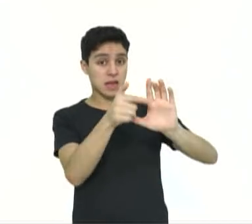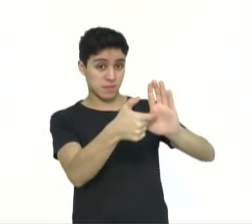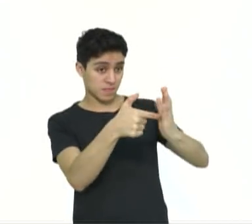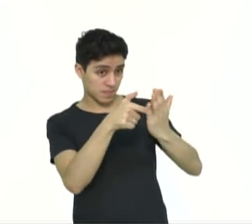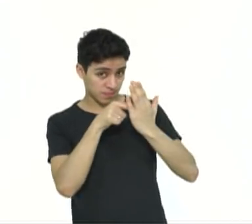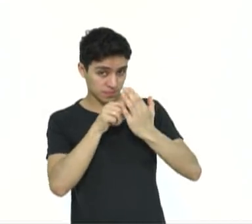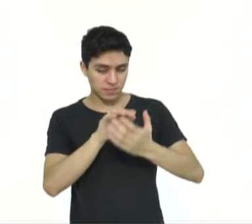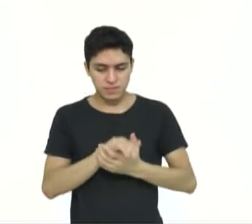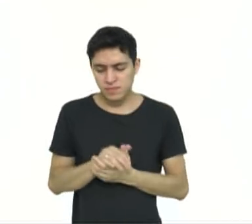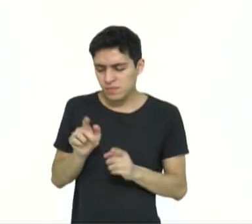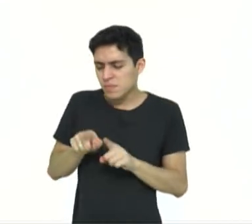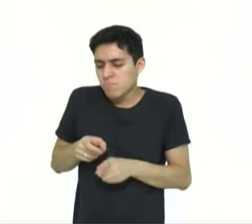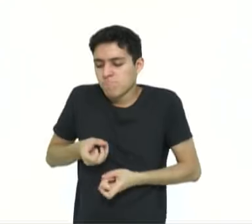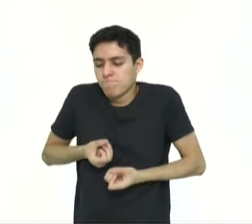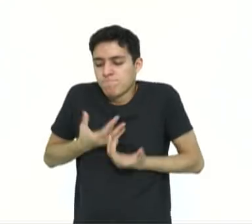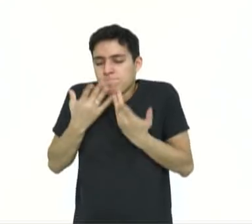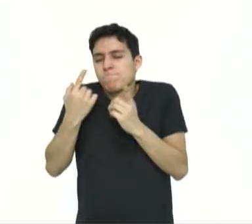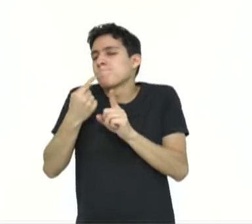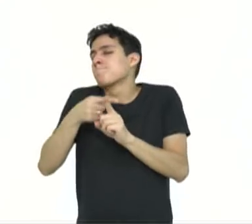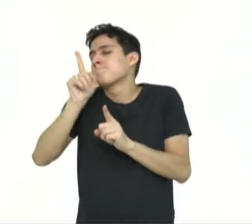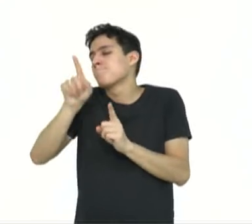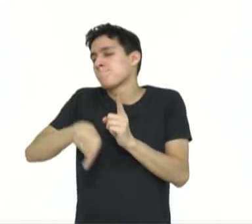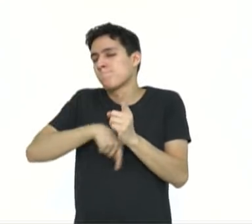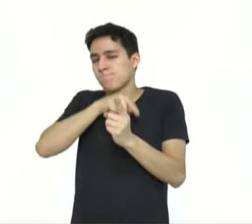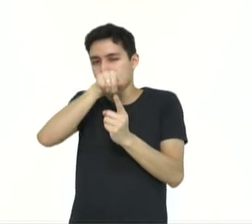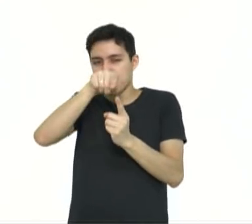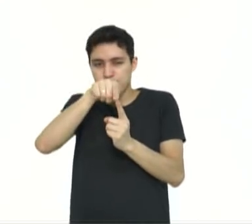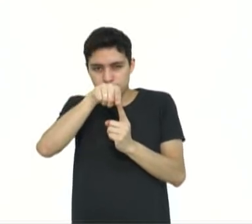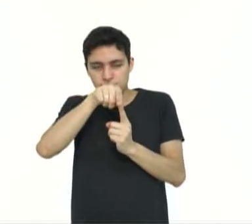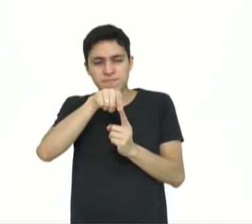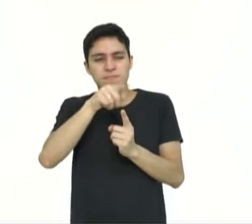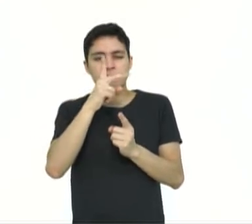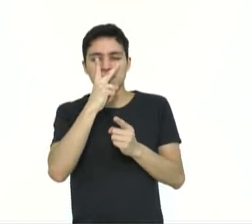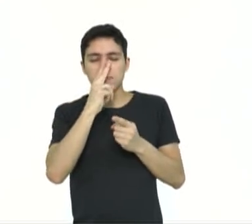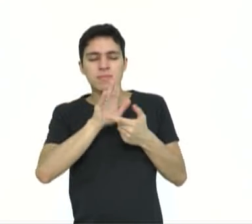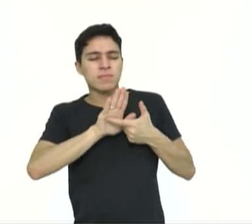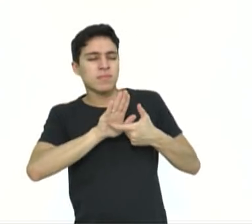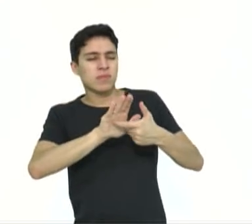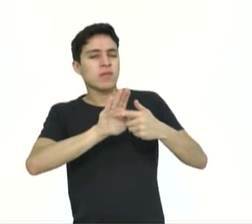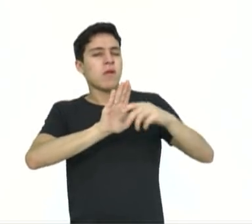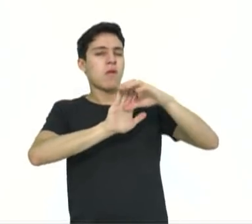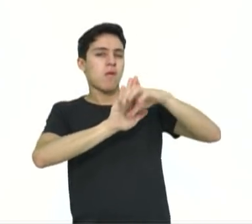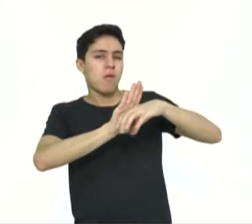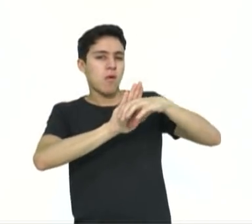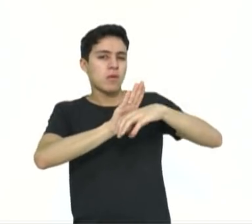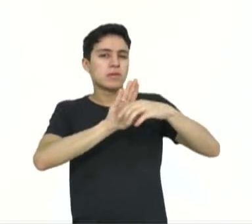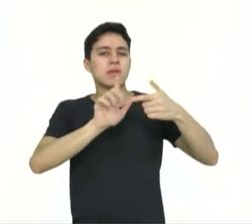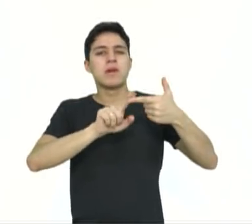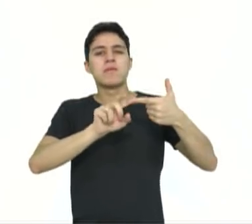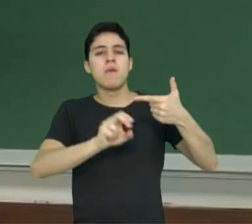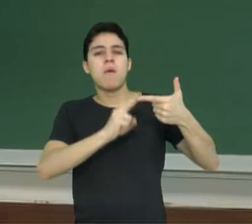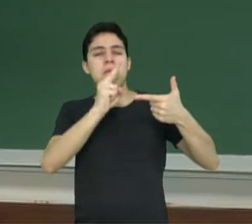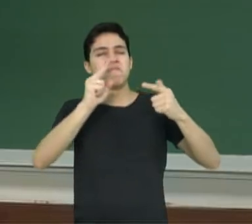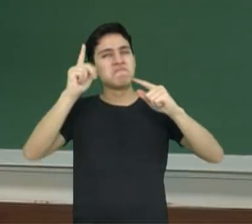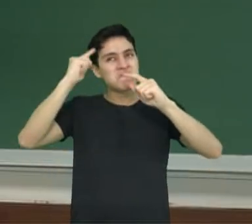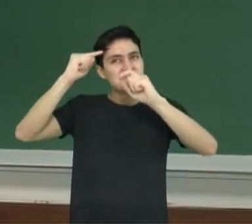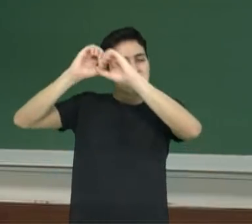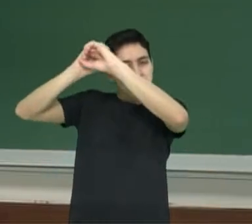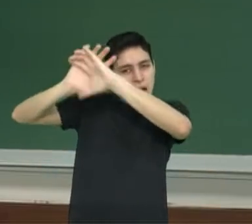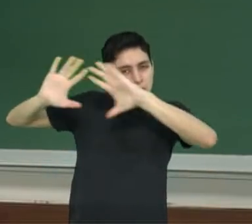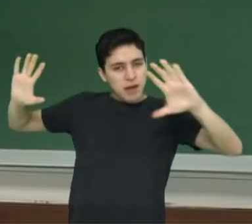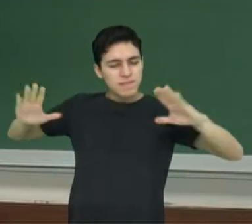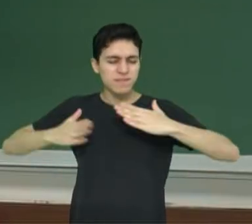Também é expositivo porque visa a apresentação de um conceito ou de uma ideia. Tranquilo, né?